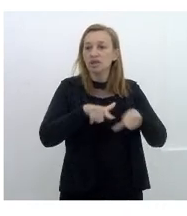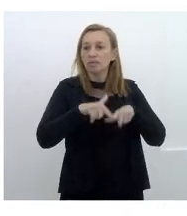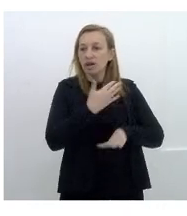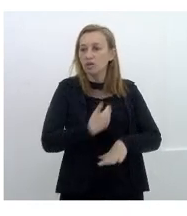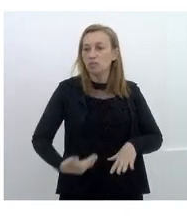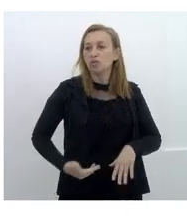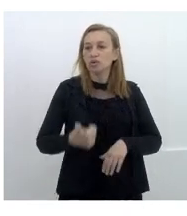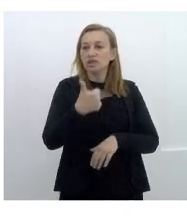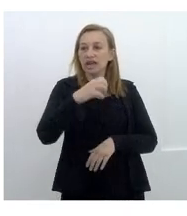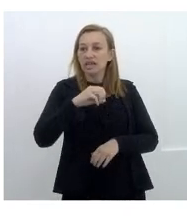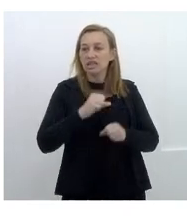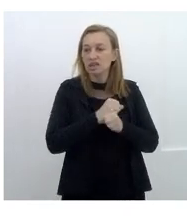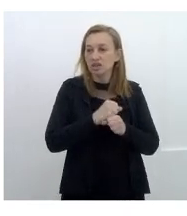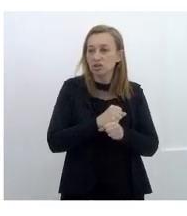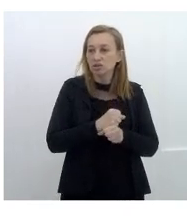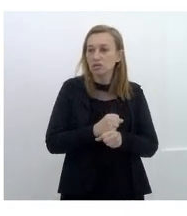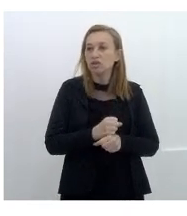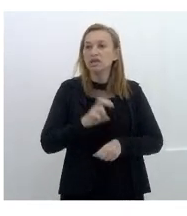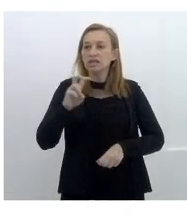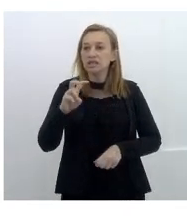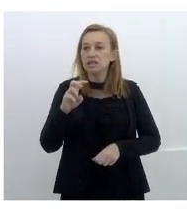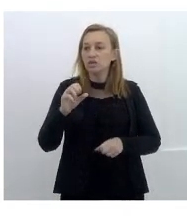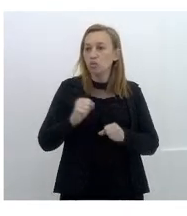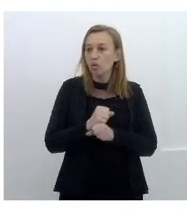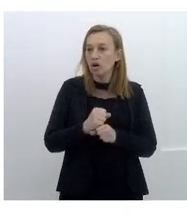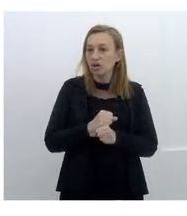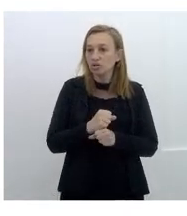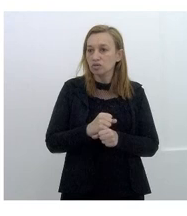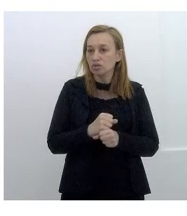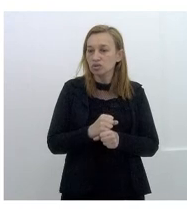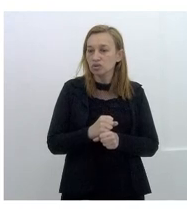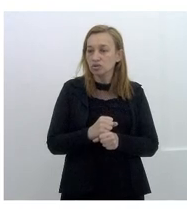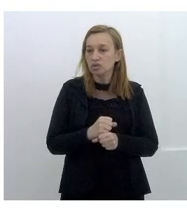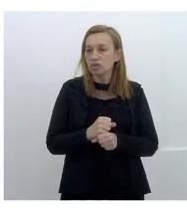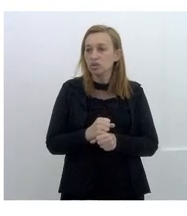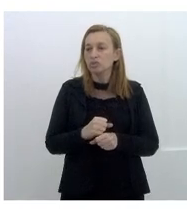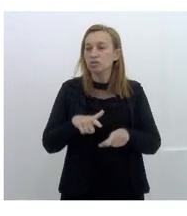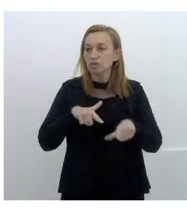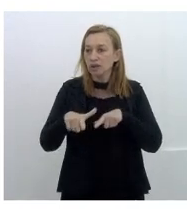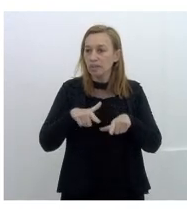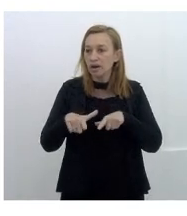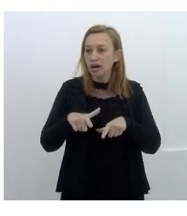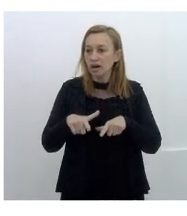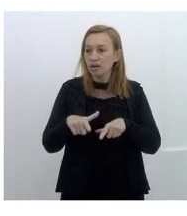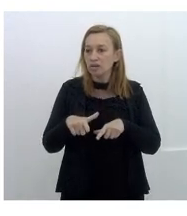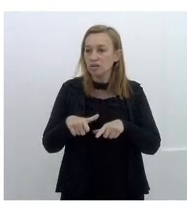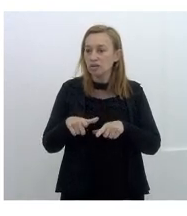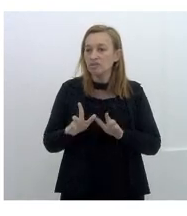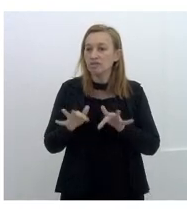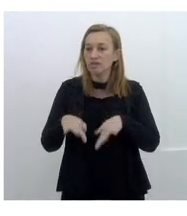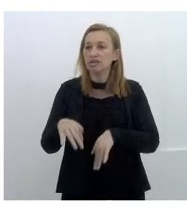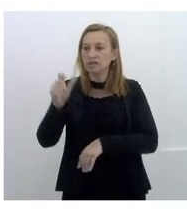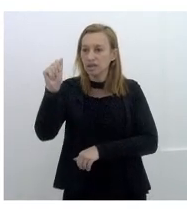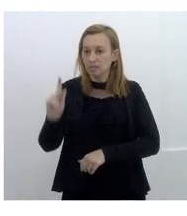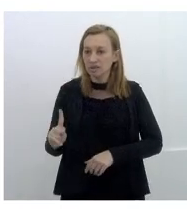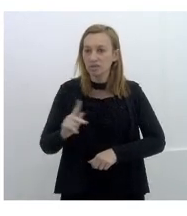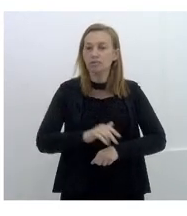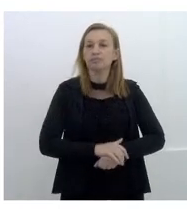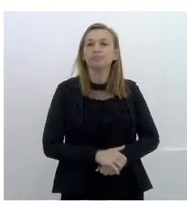de dez anos e cinco anos no cargo em que se der a aposentadoria